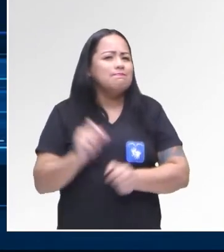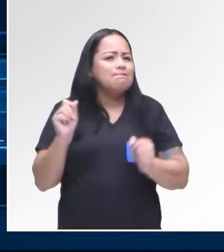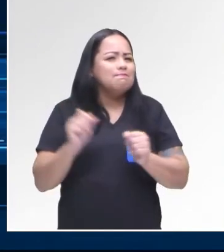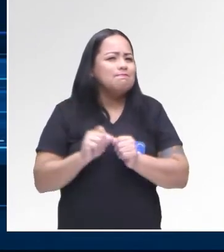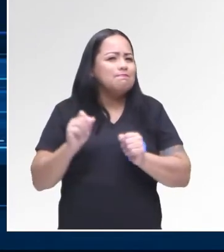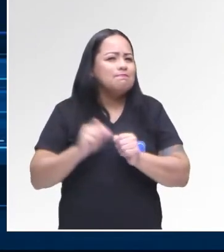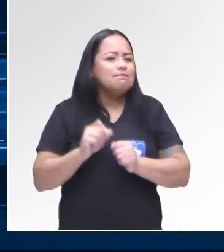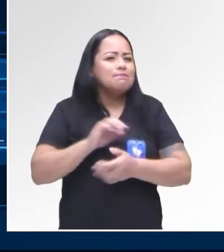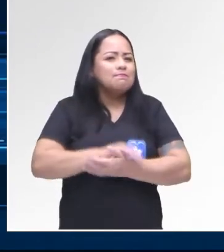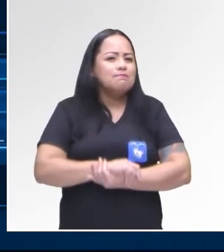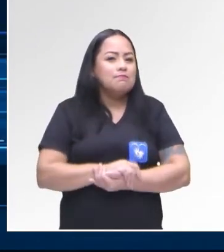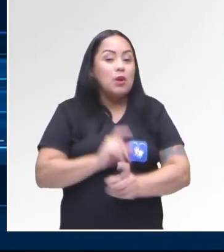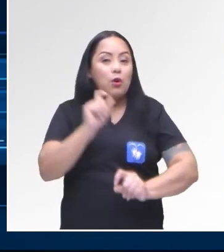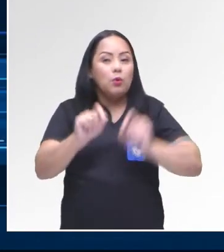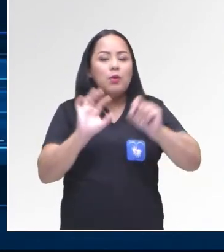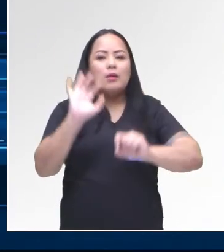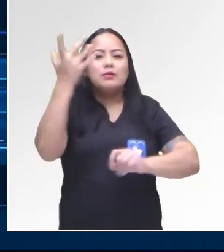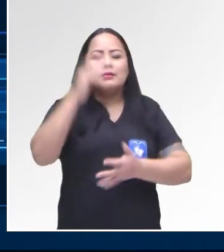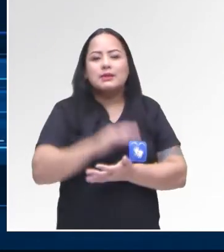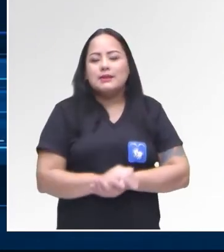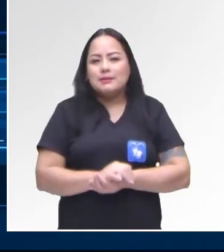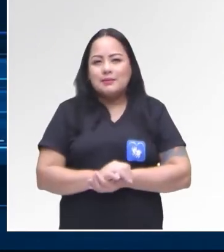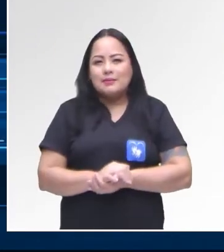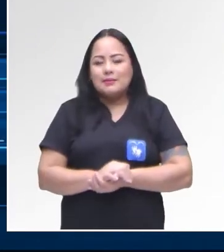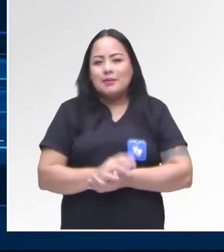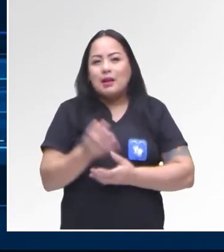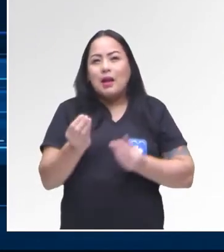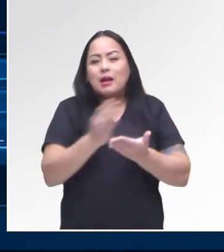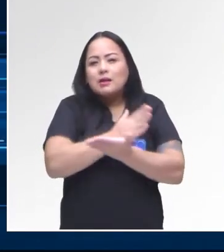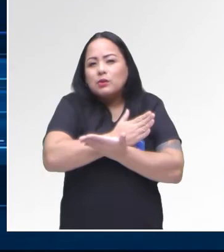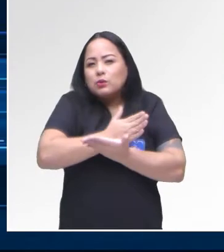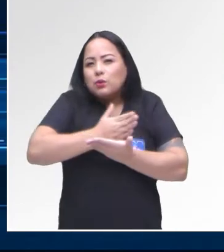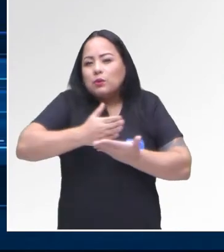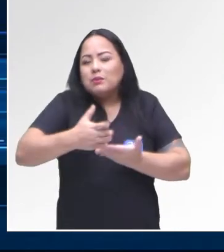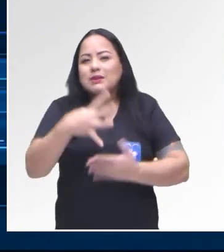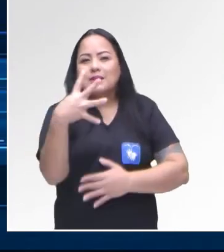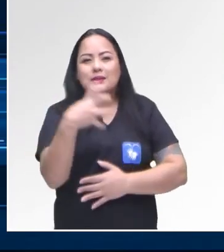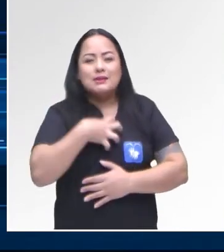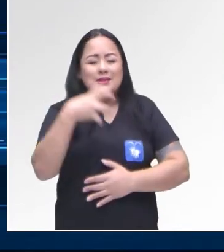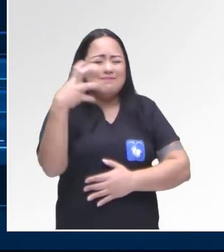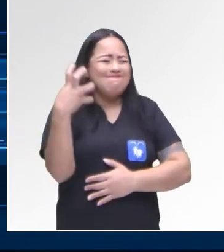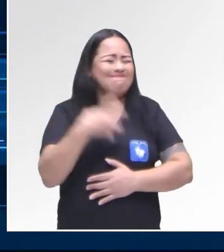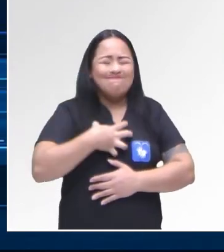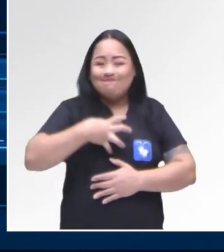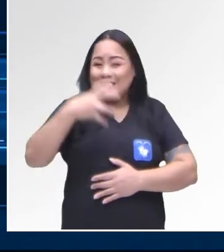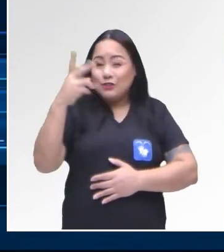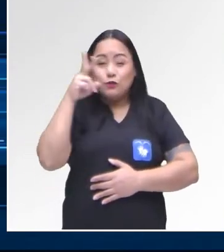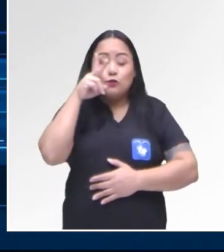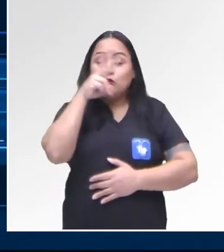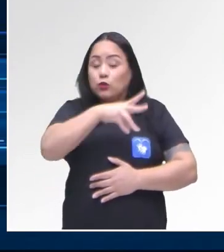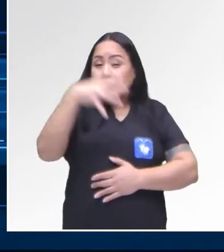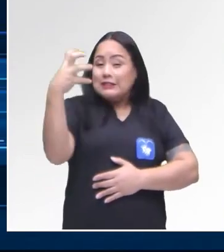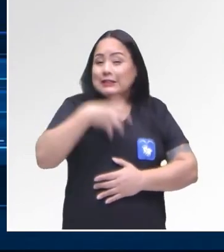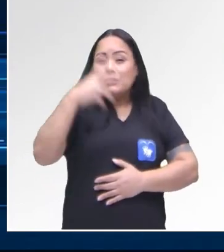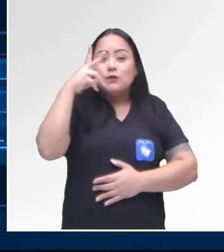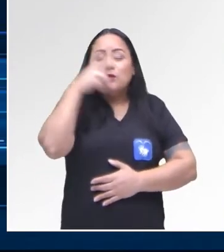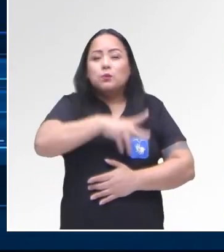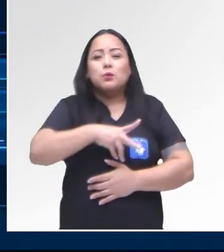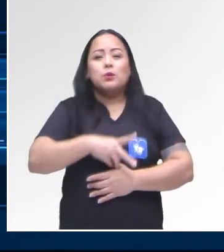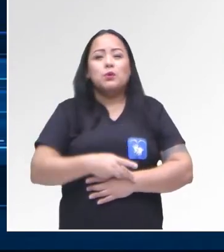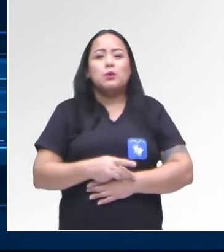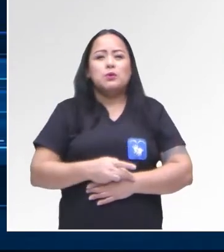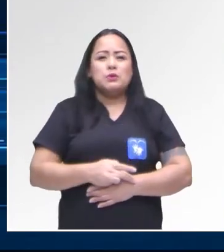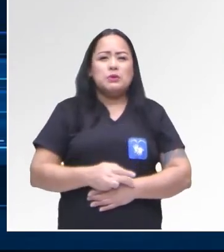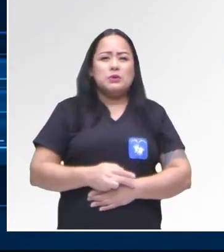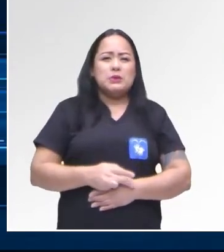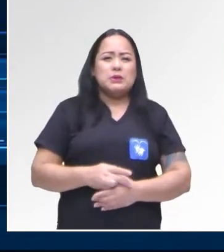ver? Olha aí o que vai acontecer. Aí eles mergulham no sentimentalismo exagerado, no